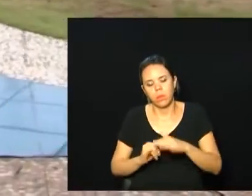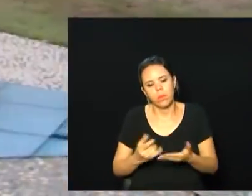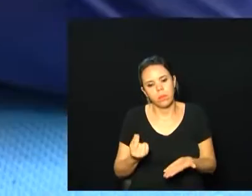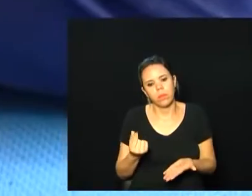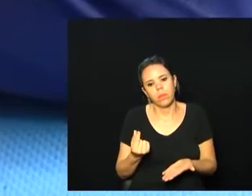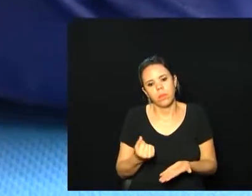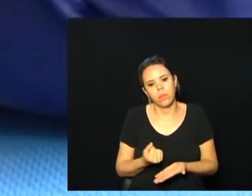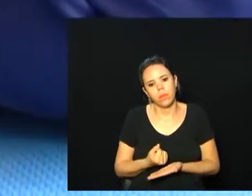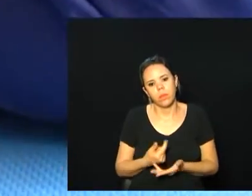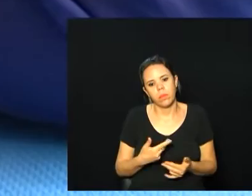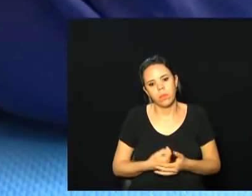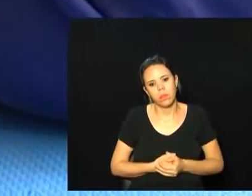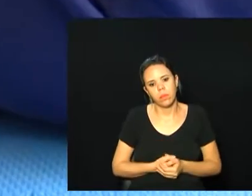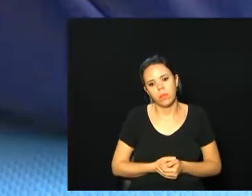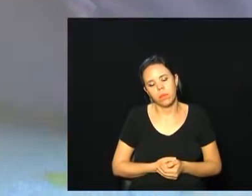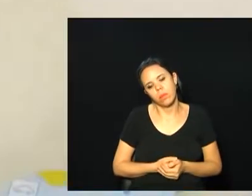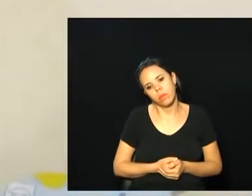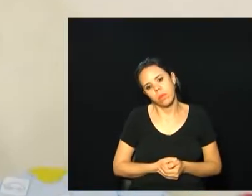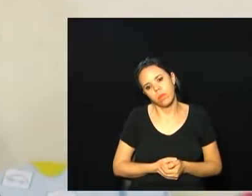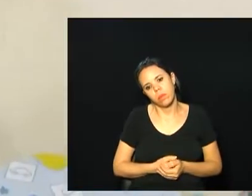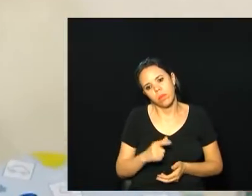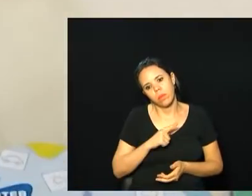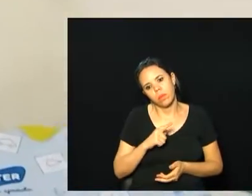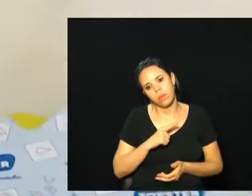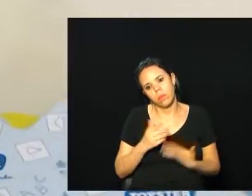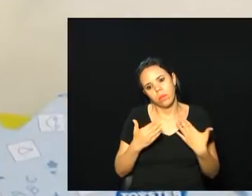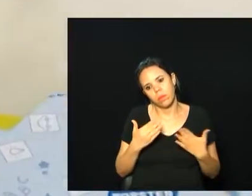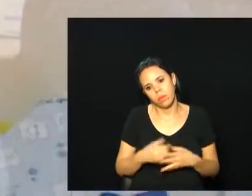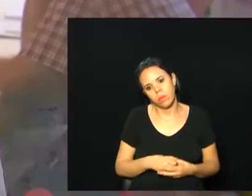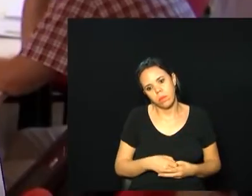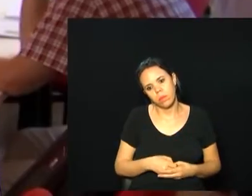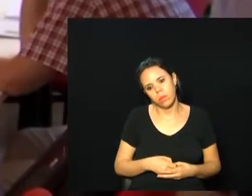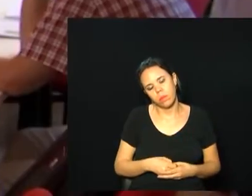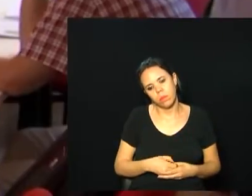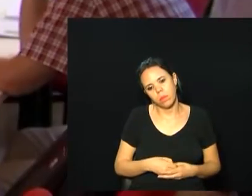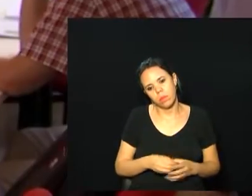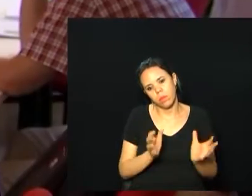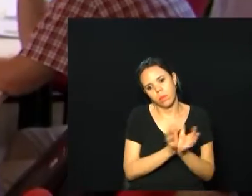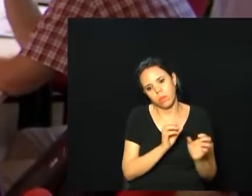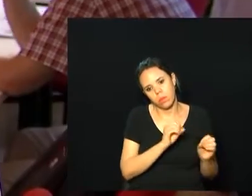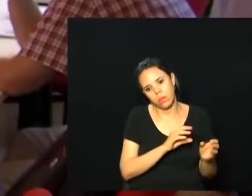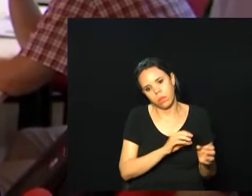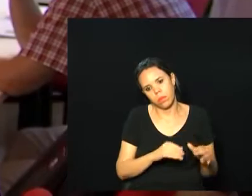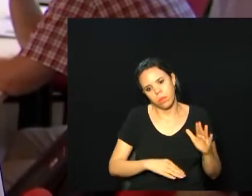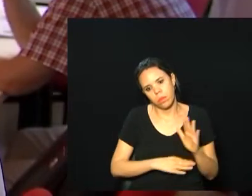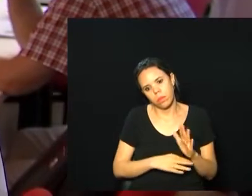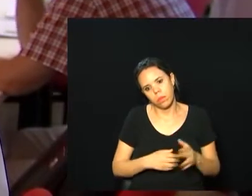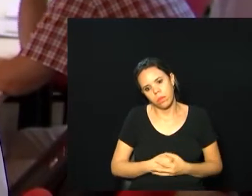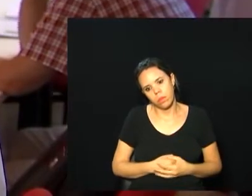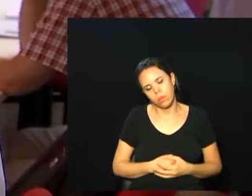essas demandas para que haja um debate através da Comissão de Educação da Casa, da